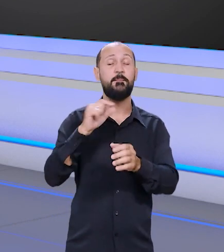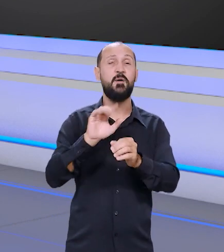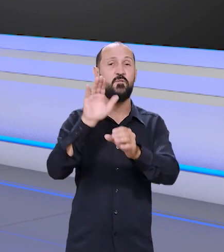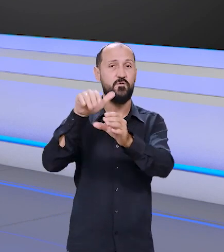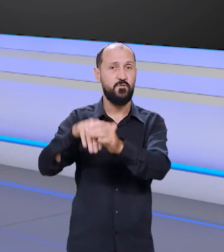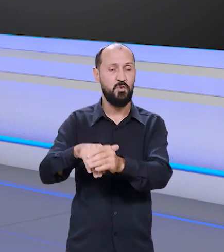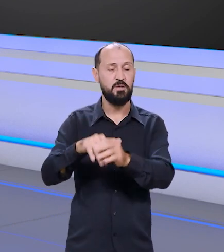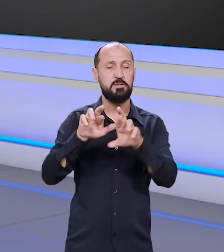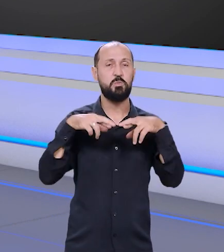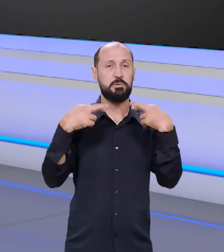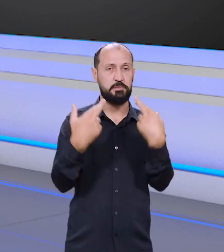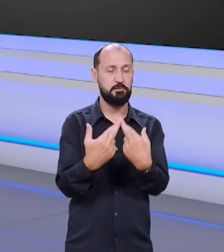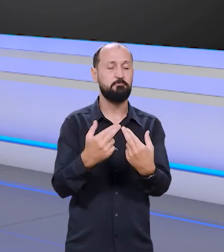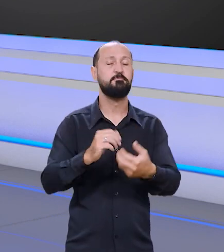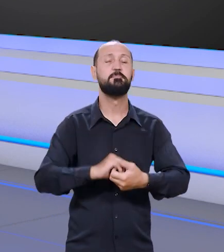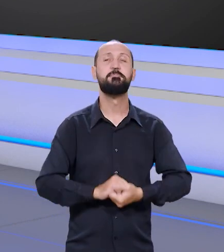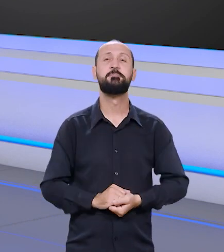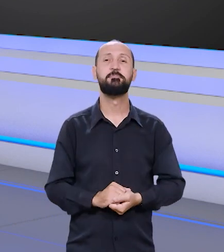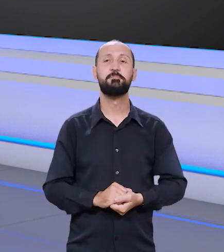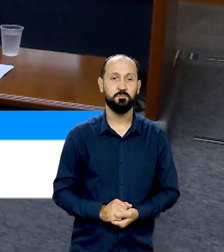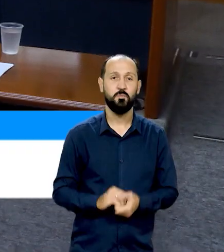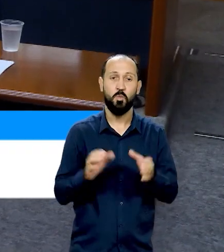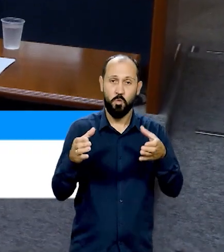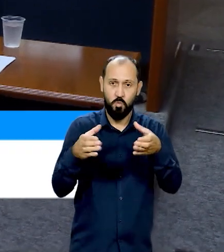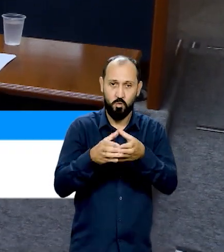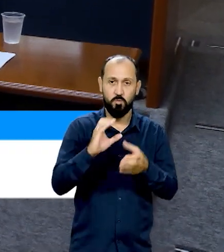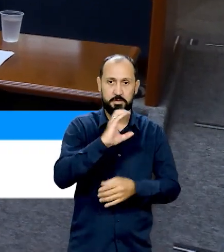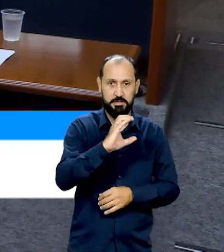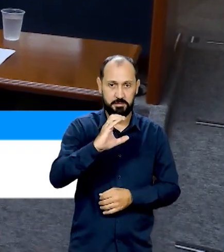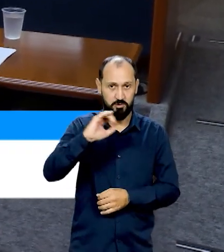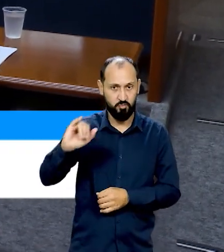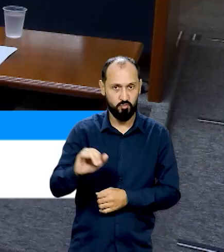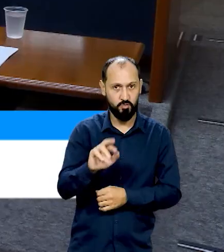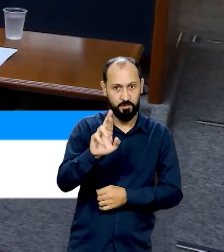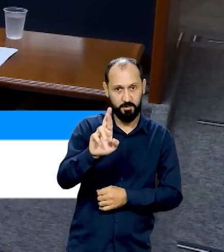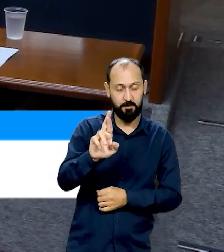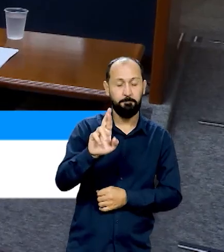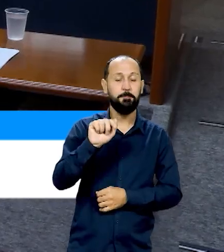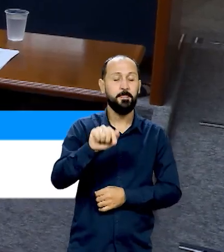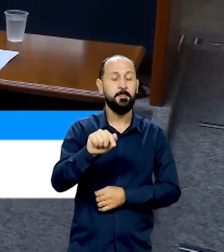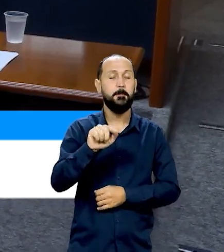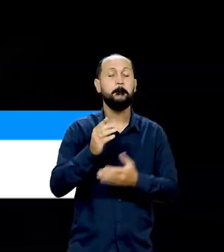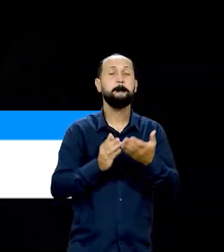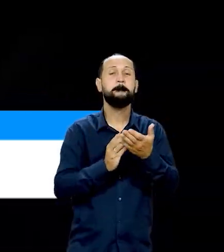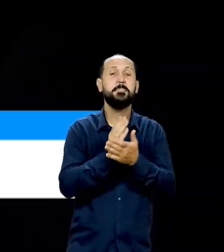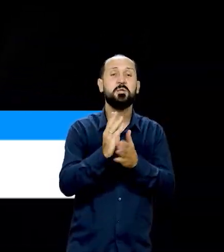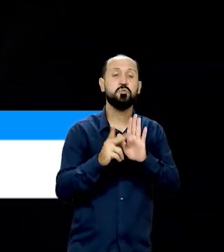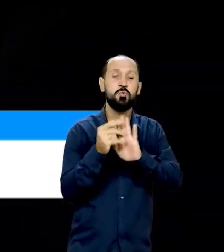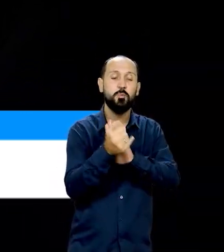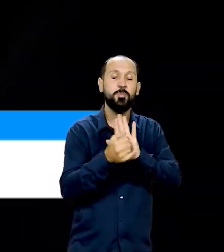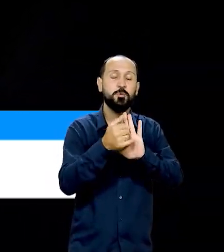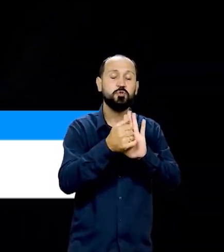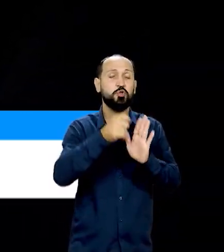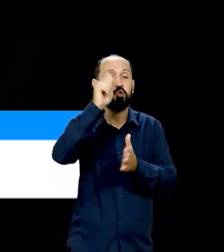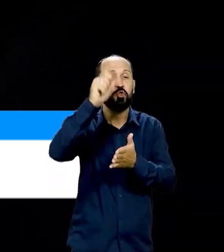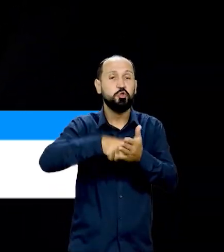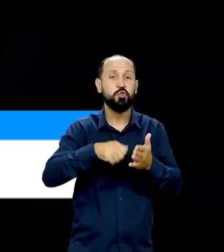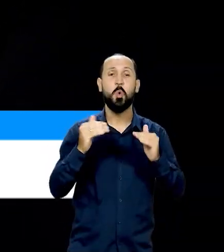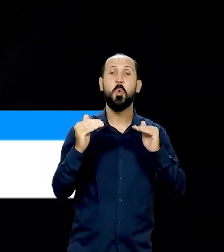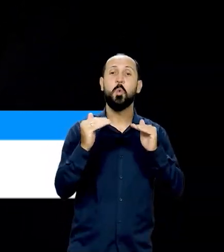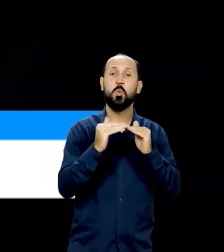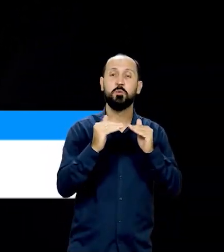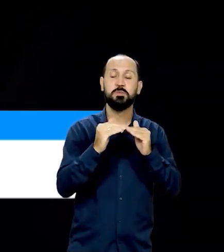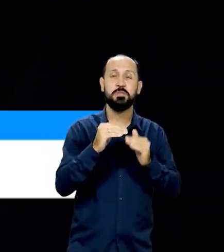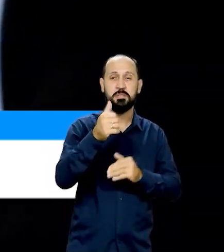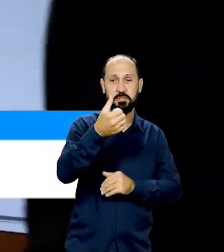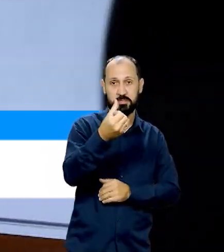no mesmo dia para a votação em plenário. A Comissão de Constituição, Justiça e Redação emitiu parecer favorável ao